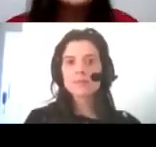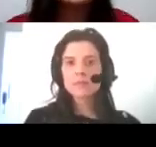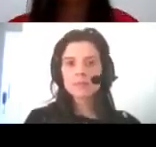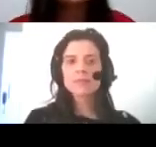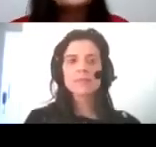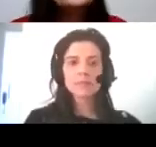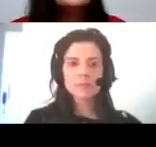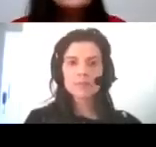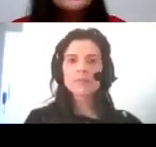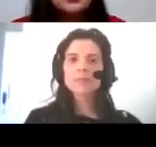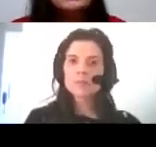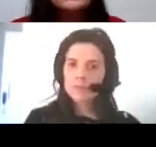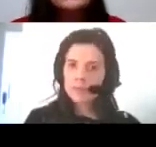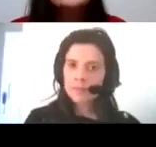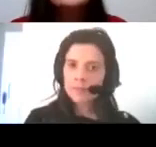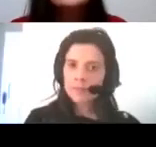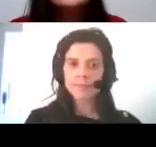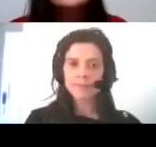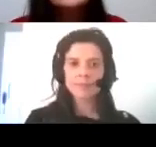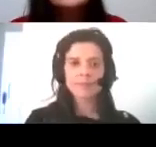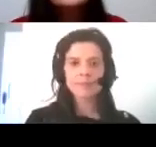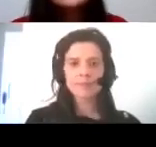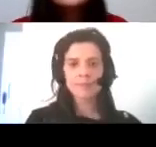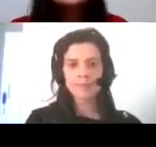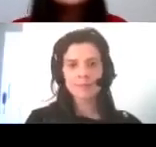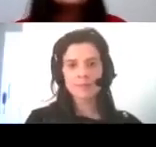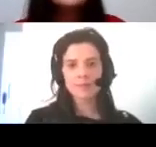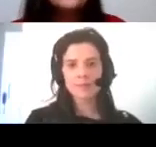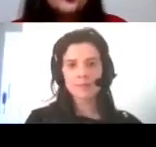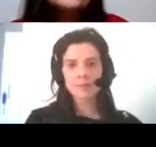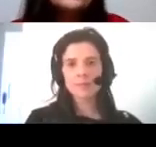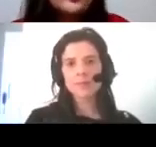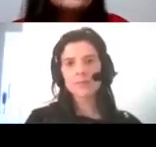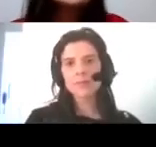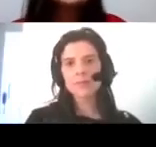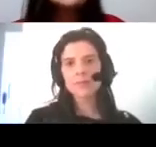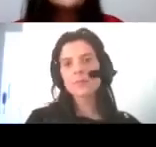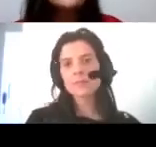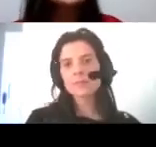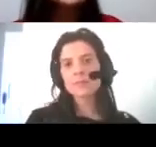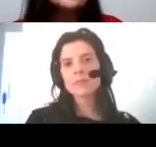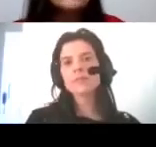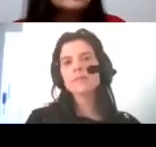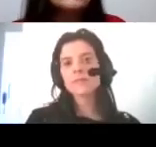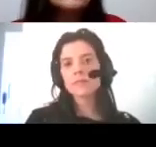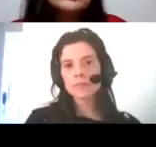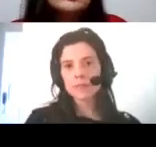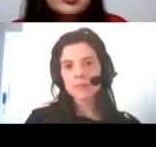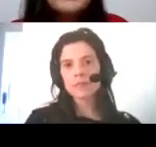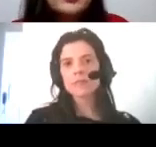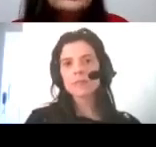propósito, né? Rumo ao mesmo caminho. E aí, assim, um outro ponto que a gente não pode deixar no